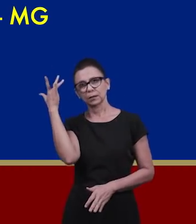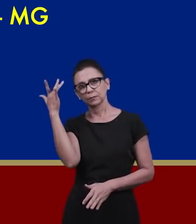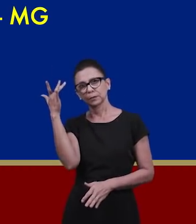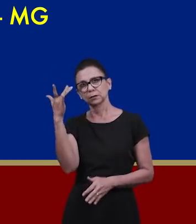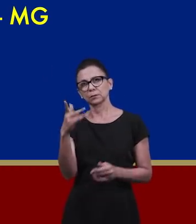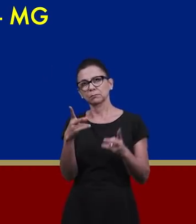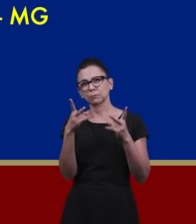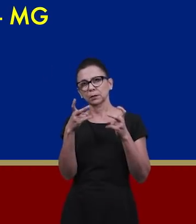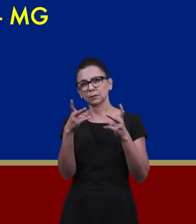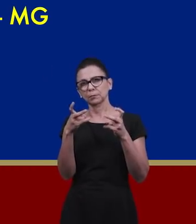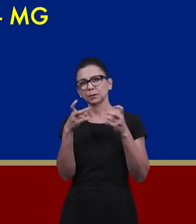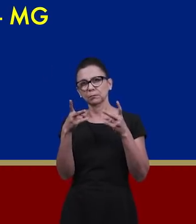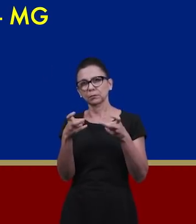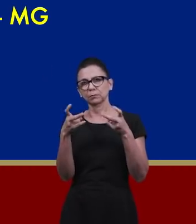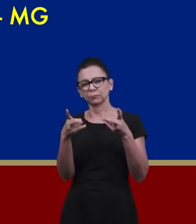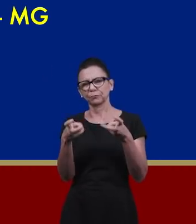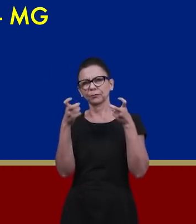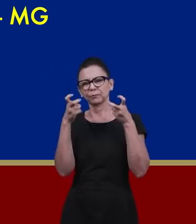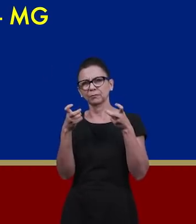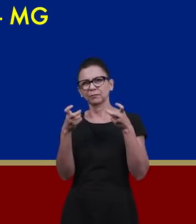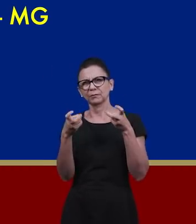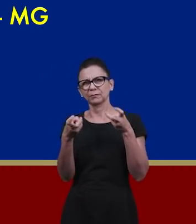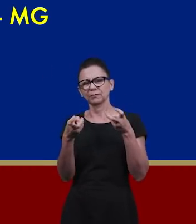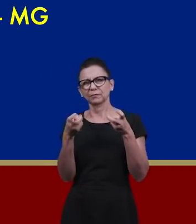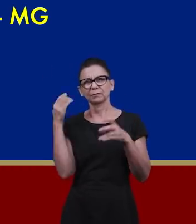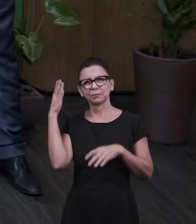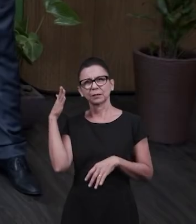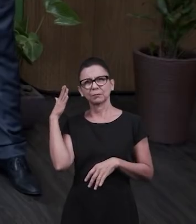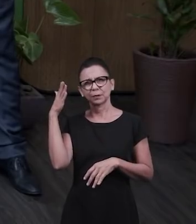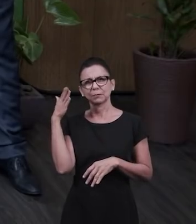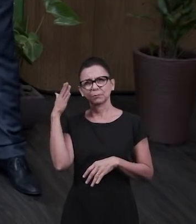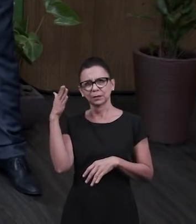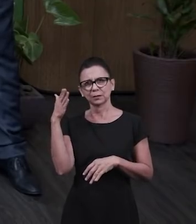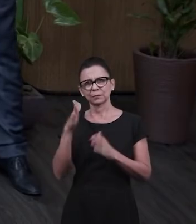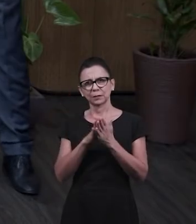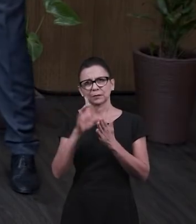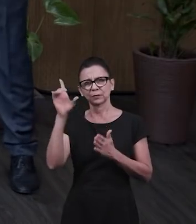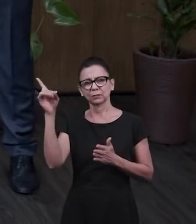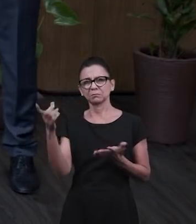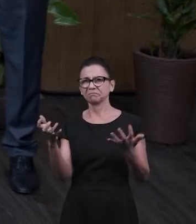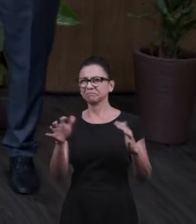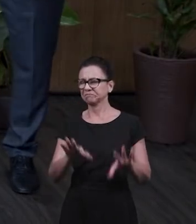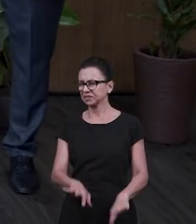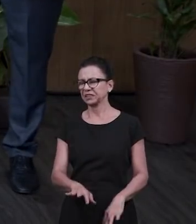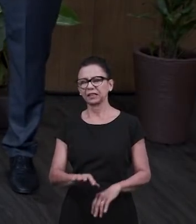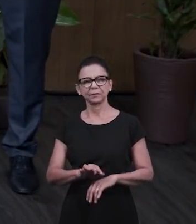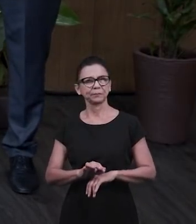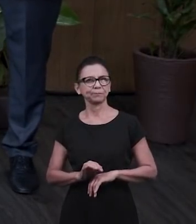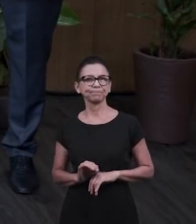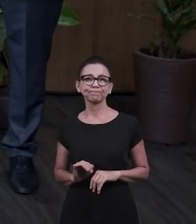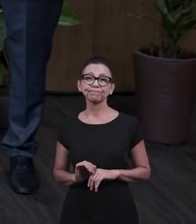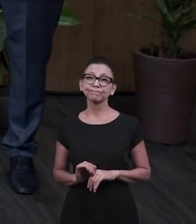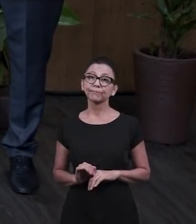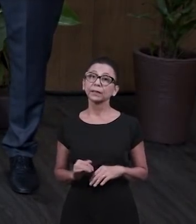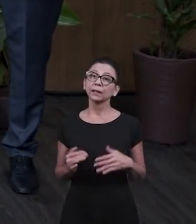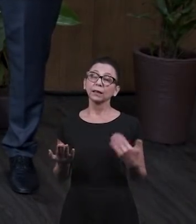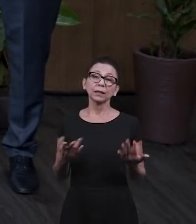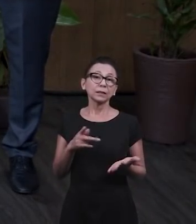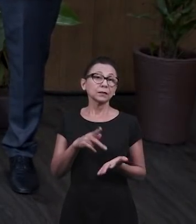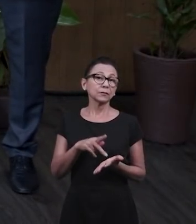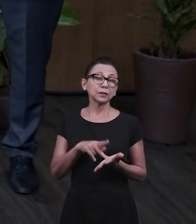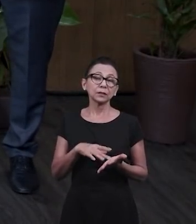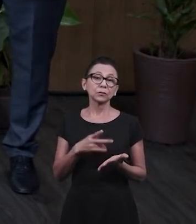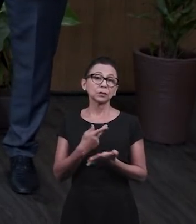mas não a aceita. Na verdade, nessas pessoas, a palavra de Deus, a semente,